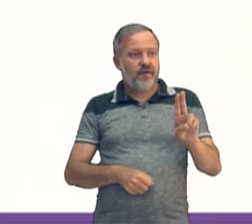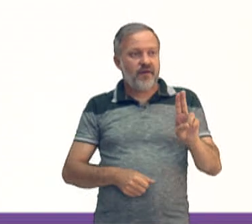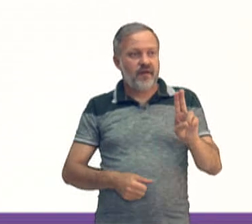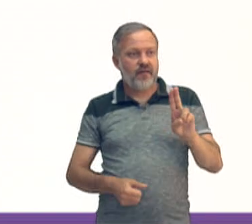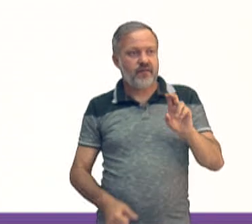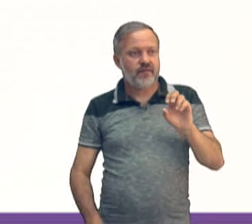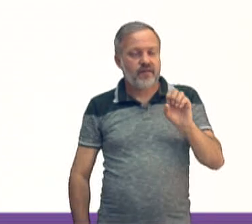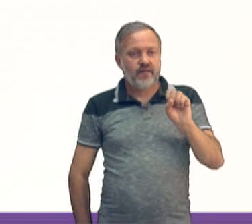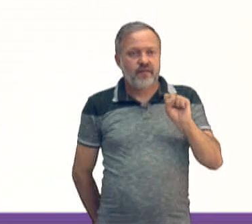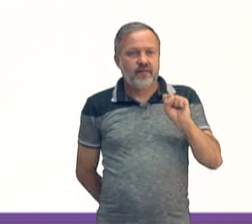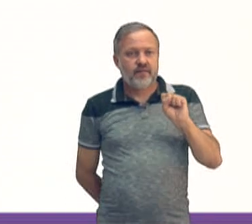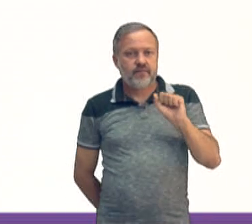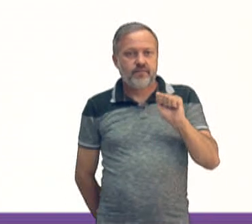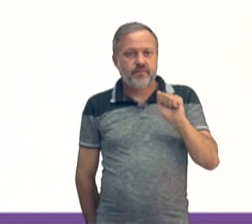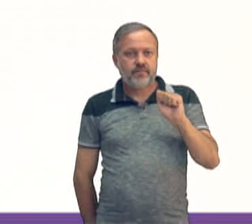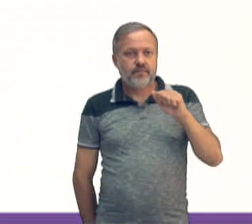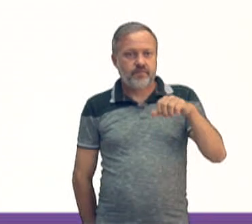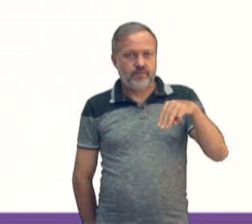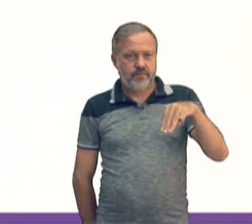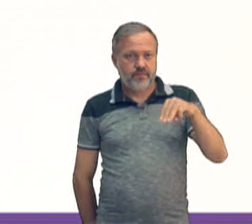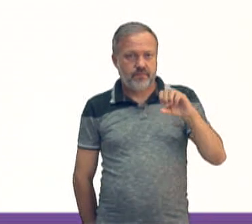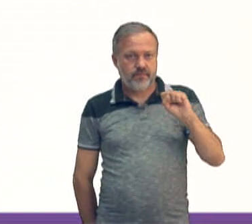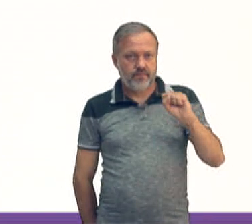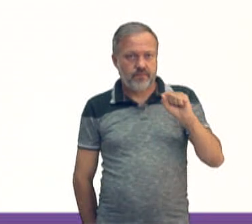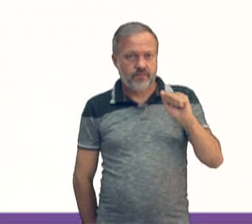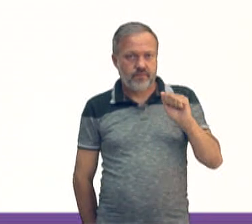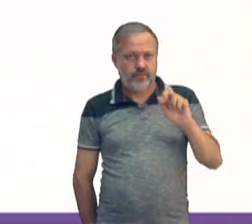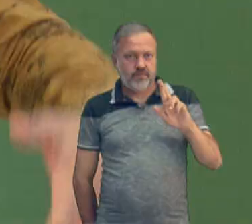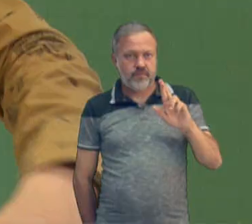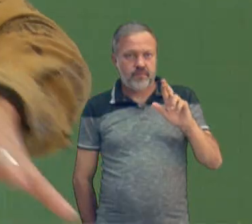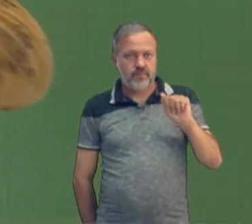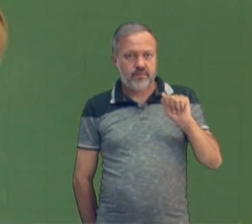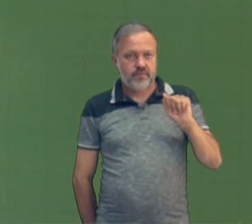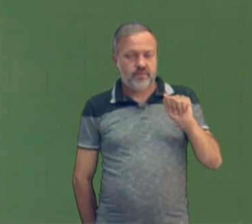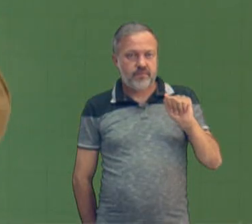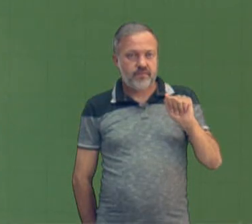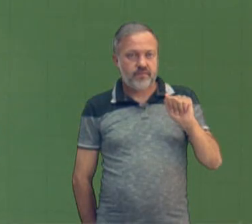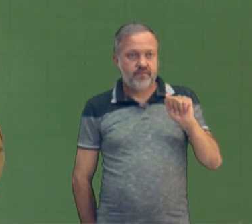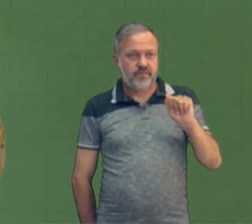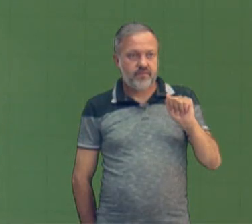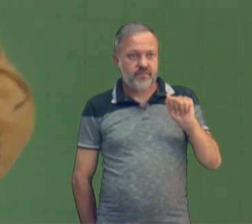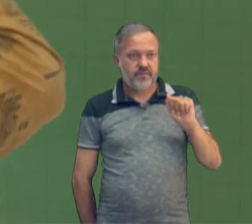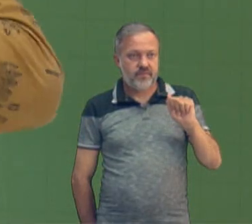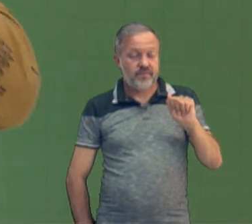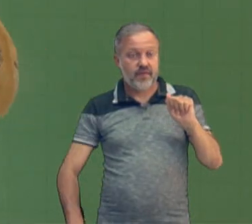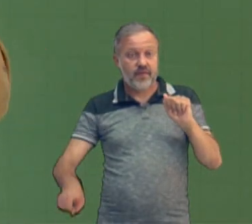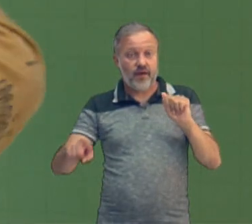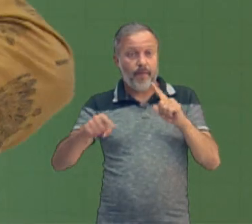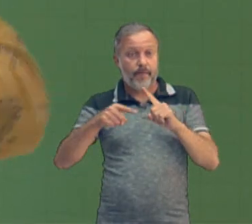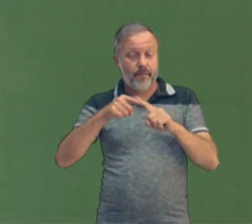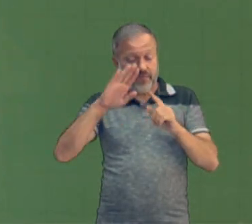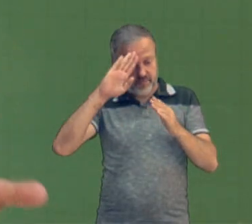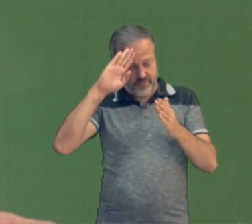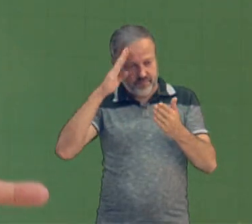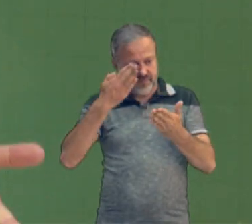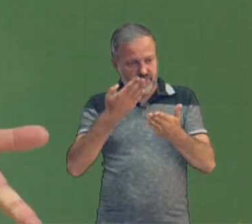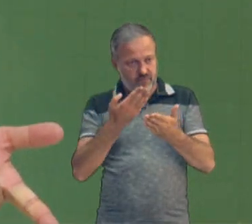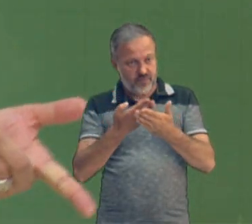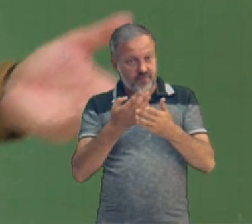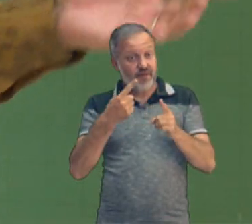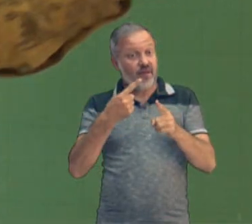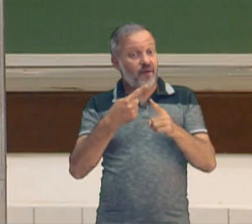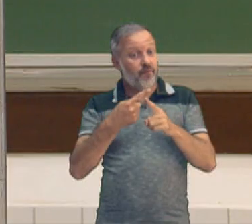budista. Samsara é esse eterno ciclo das repetições aqui na Terra, para os budistas que acreditam no eterno